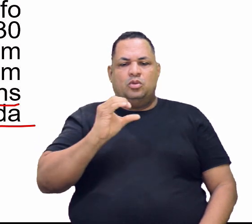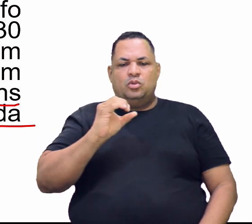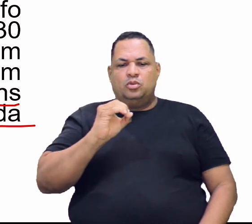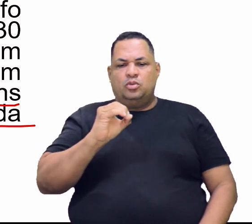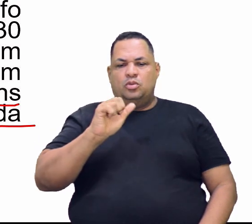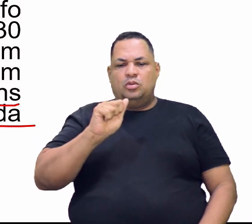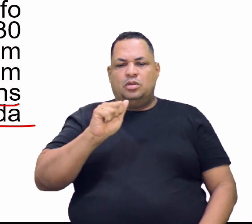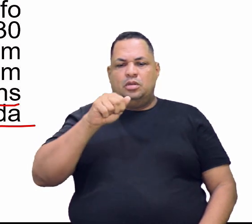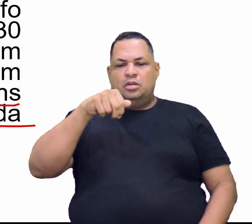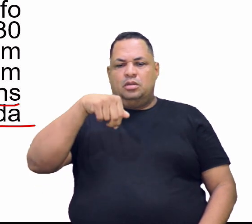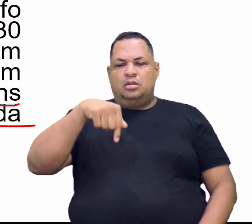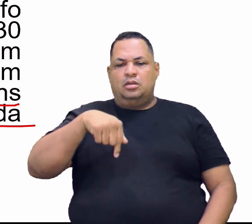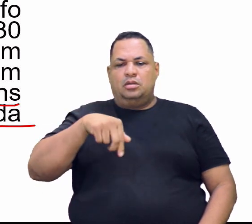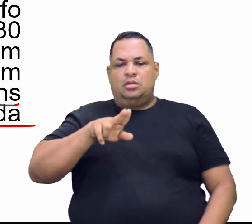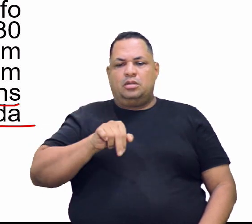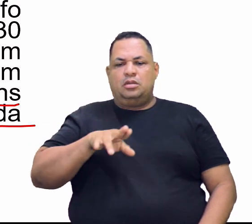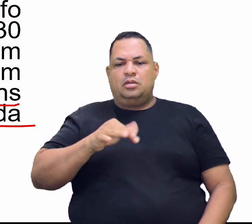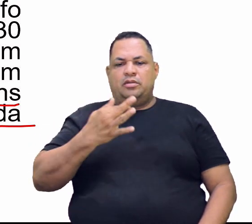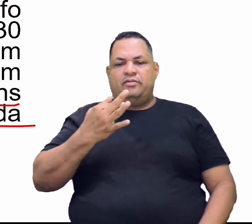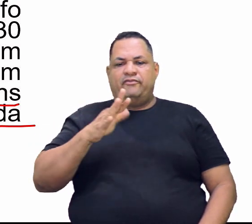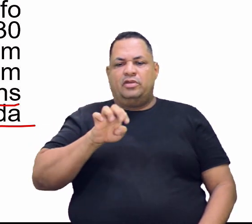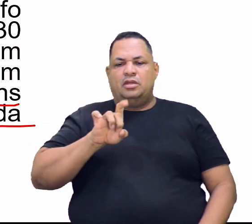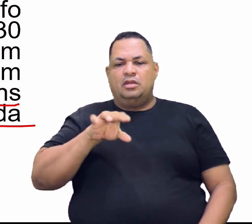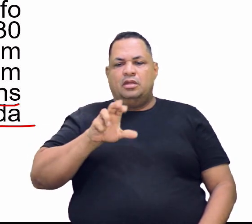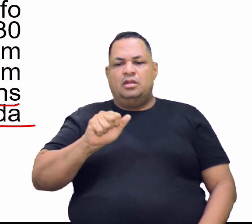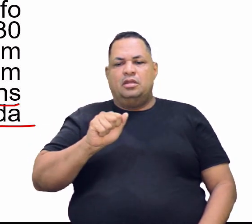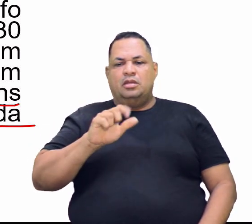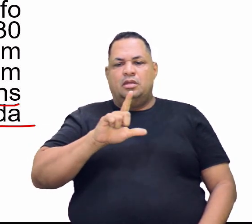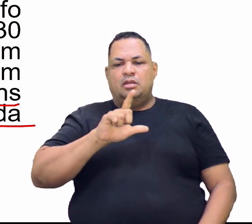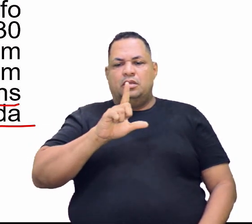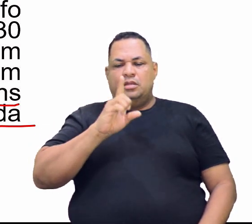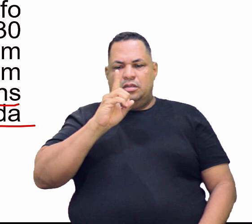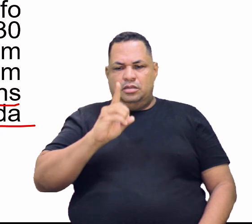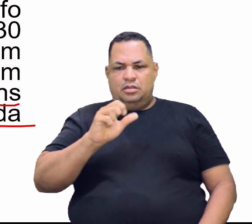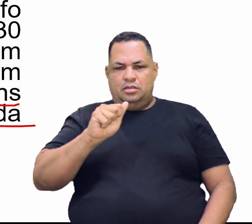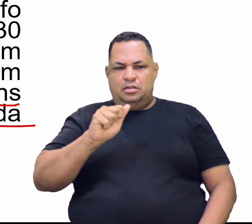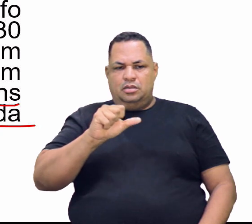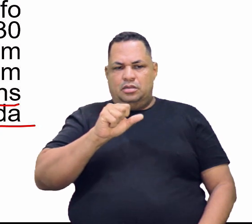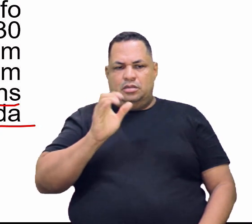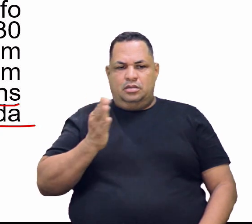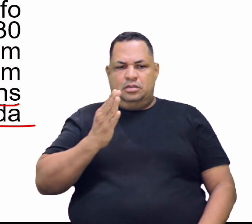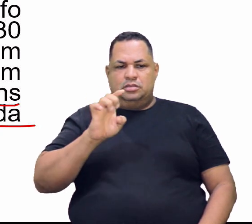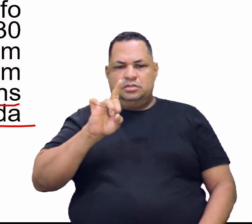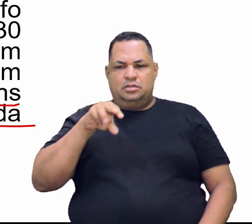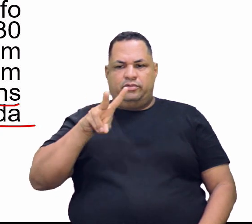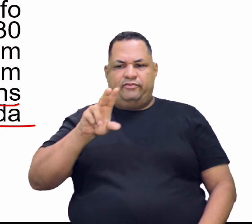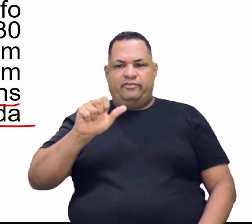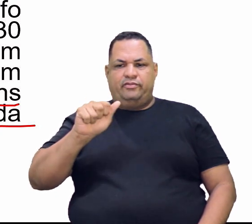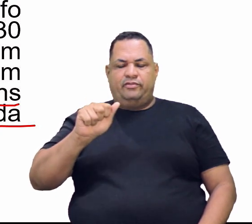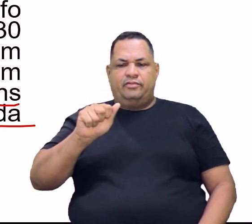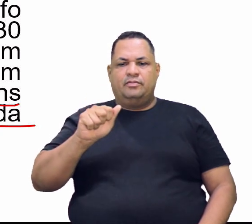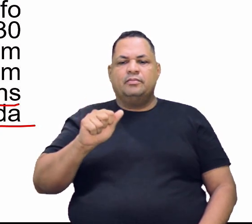usina Áurea Comporta, a força da água arrastou. E um outro que ficava ali por trás